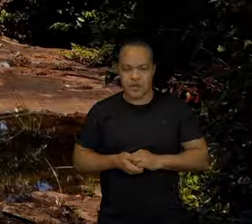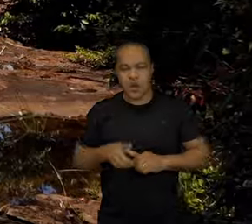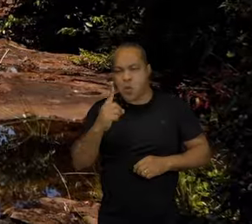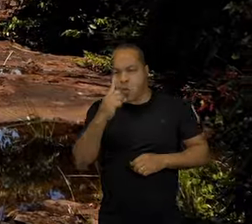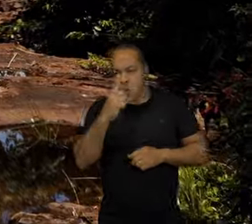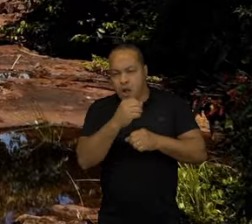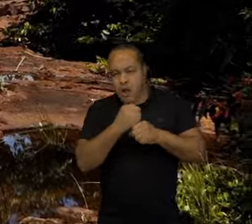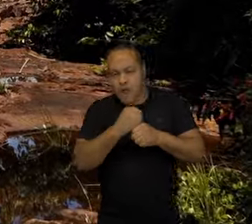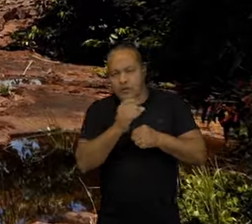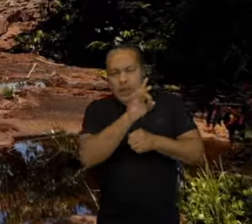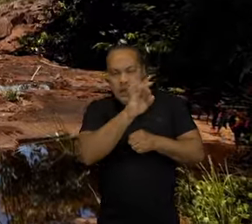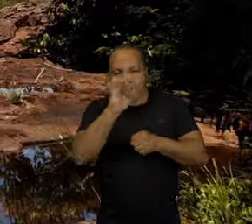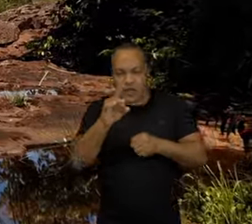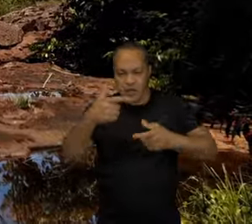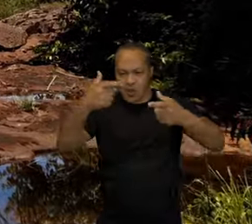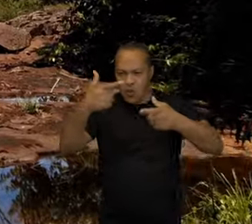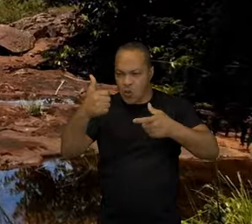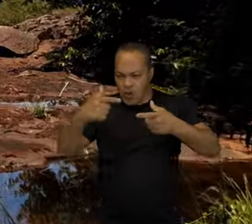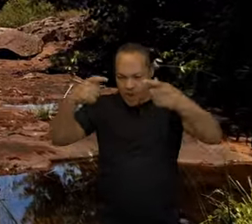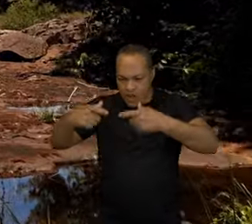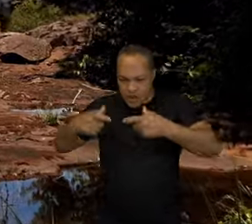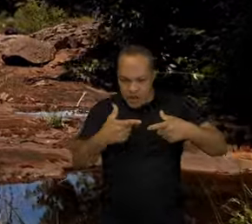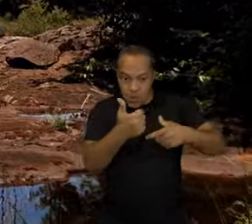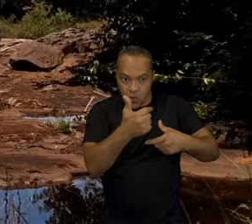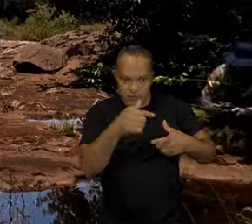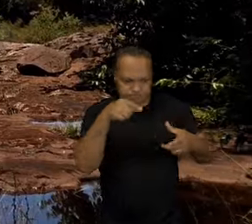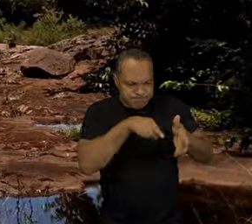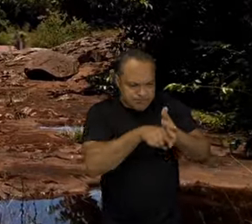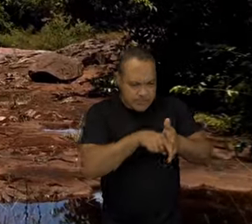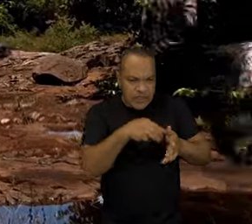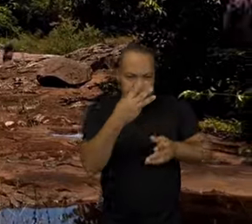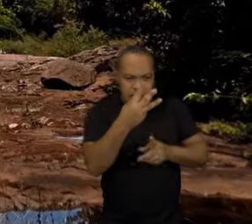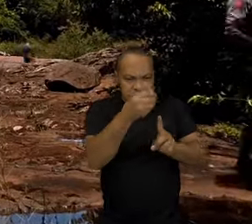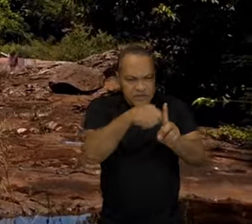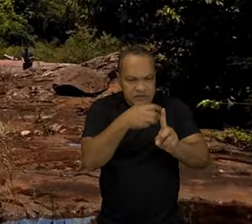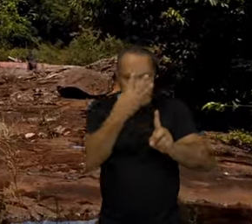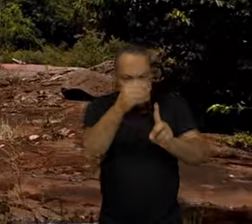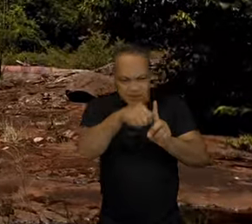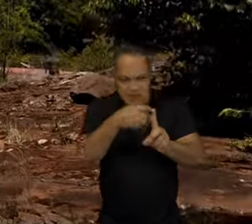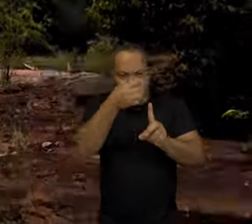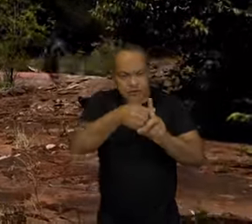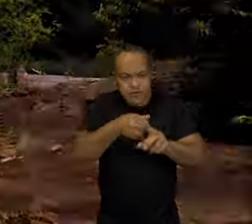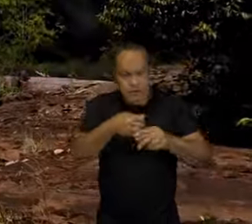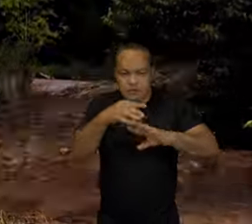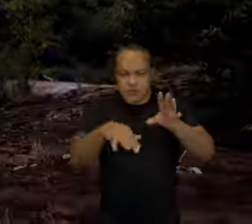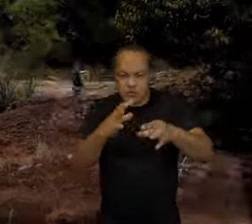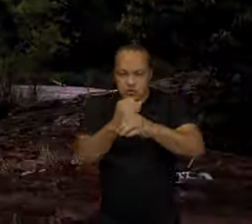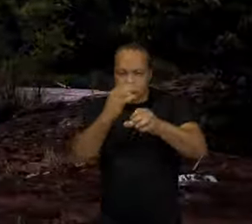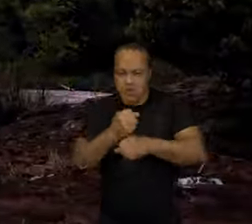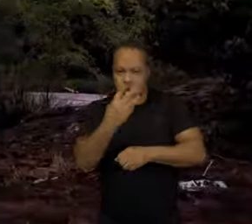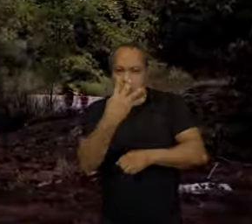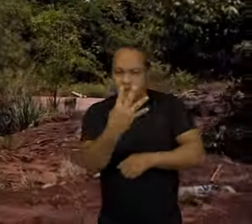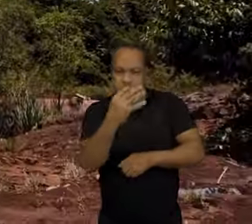Durante um ano, cada um dos 12 locais foi monitorado de 3 em 3 meses, totalizando